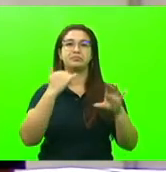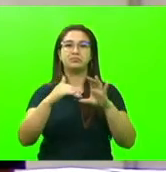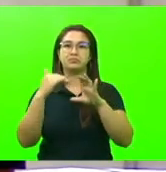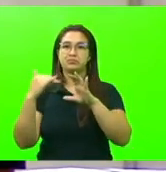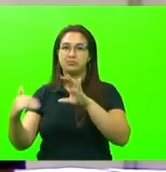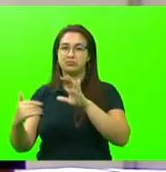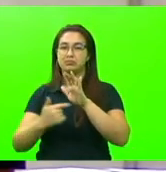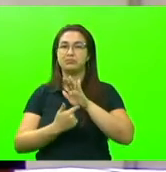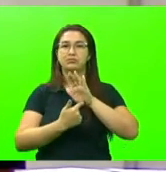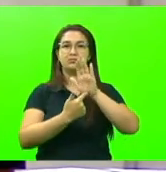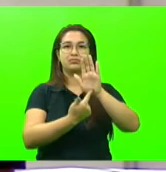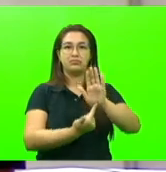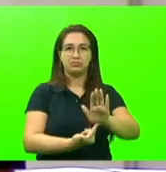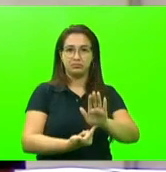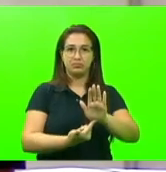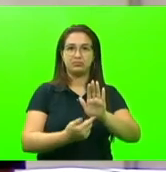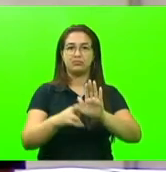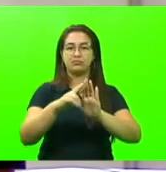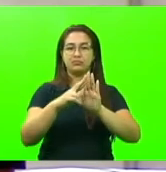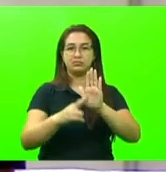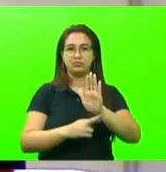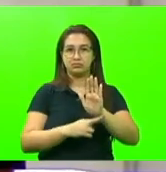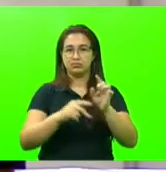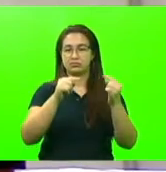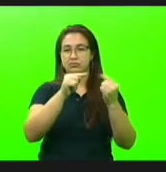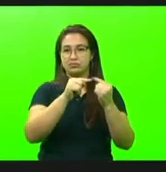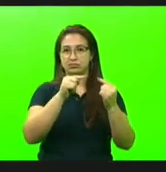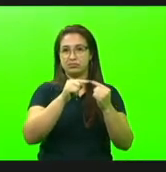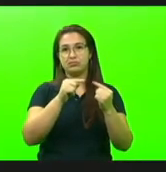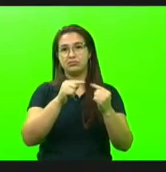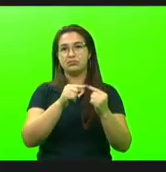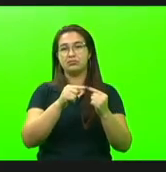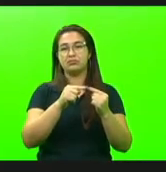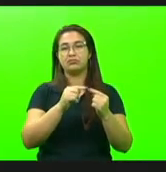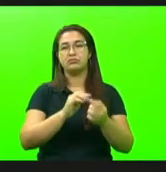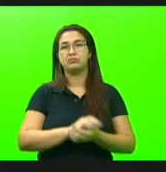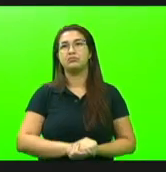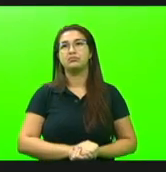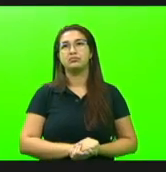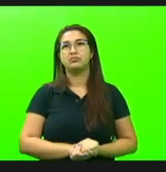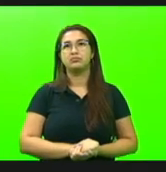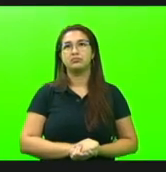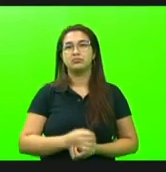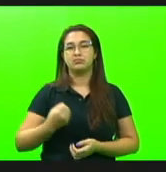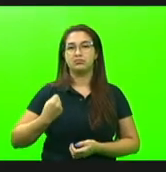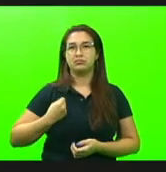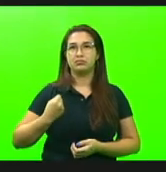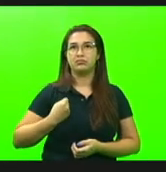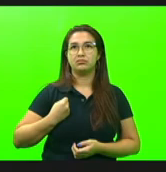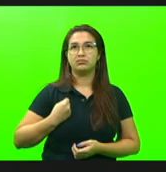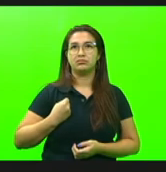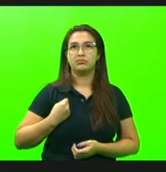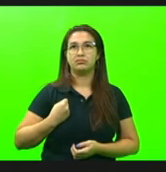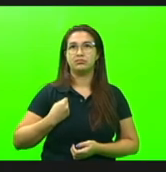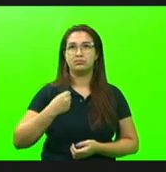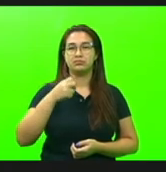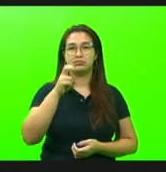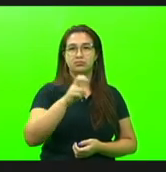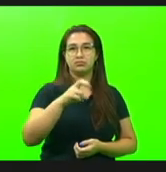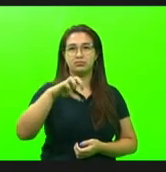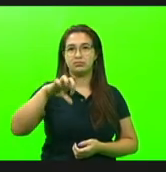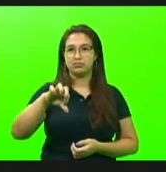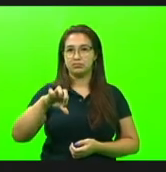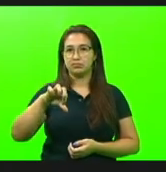aos destinatários, conforme determina o regimento interno, as seguintes indicações. Indicações